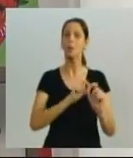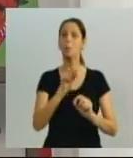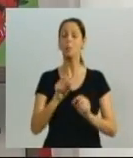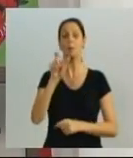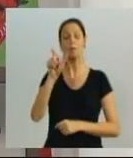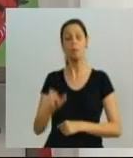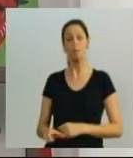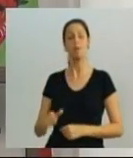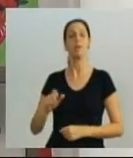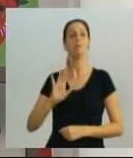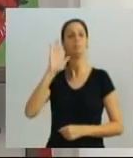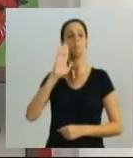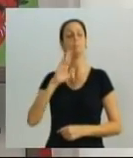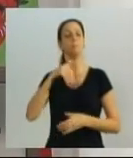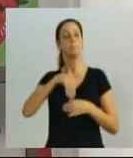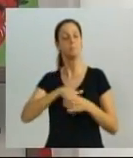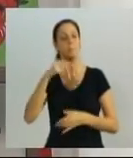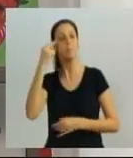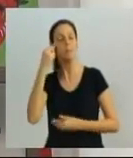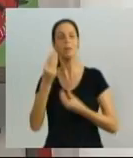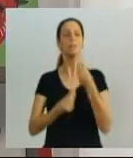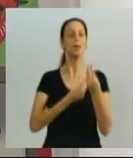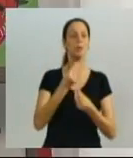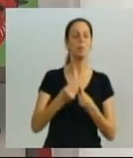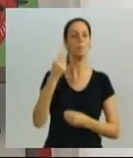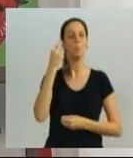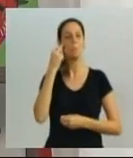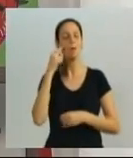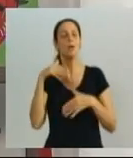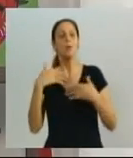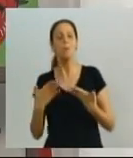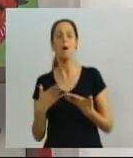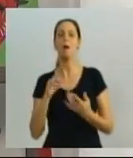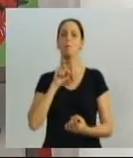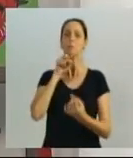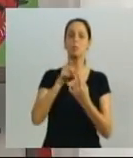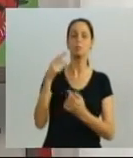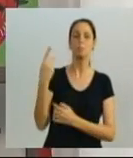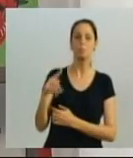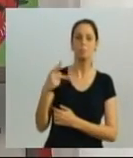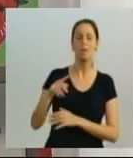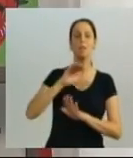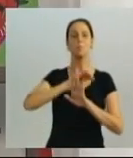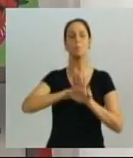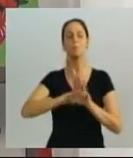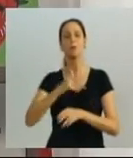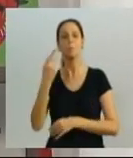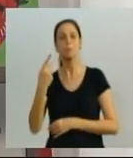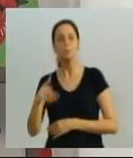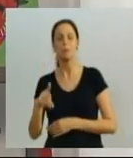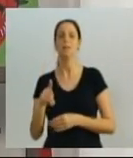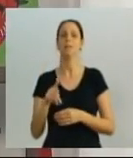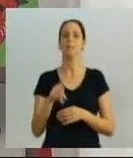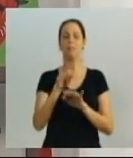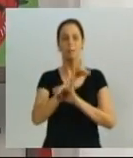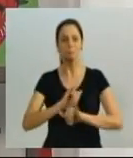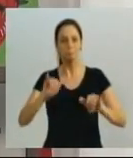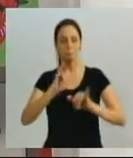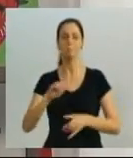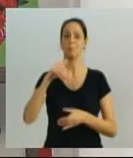candidato pensa, da forma como ele pensa, quais são os ideais por trás dessa candidatura. E